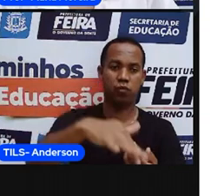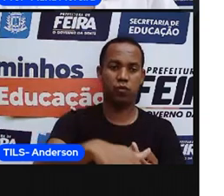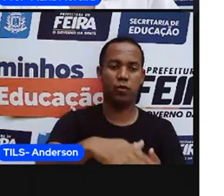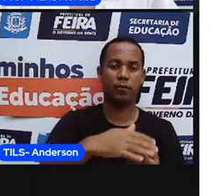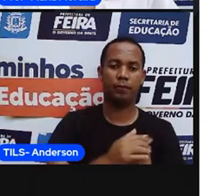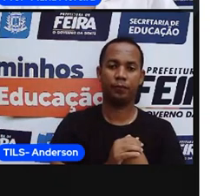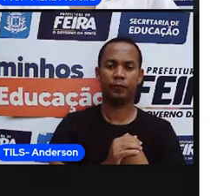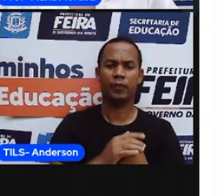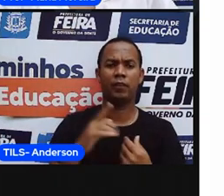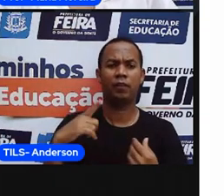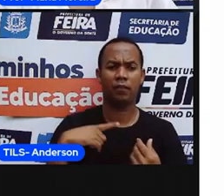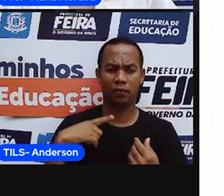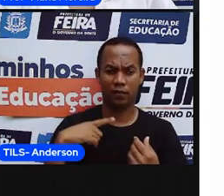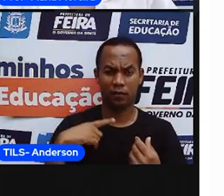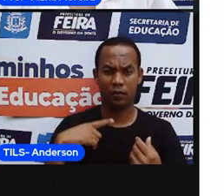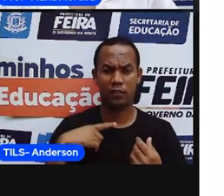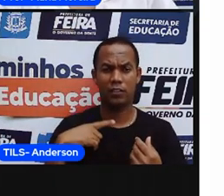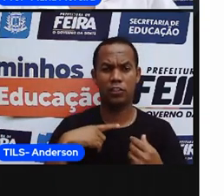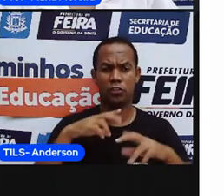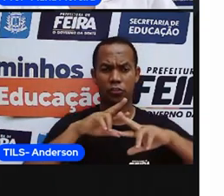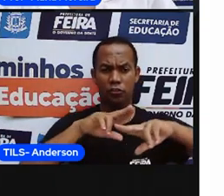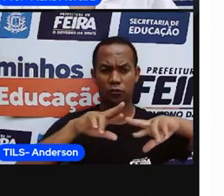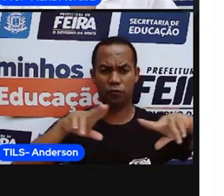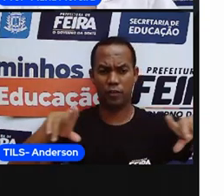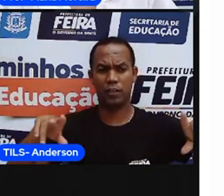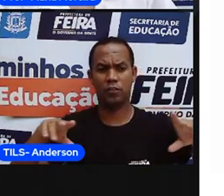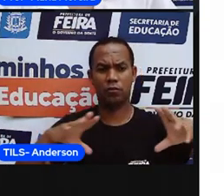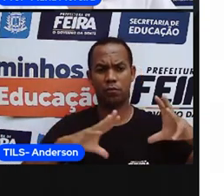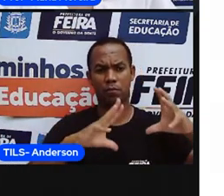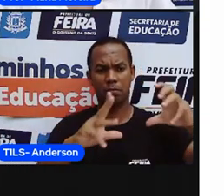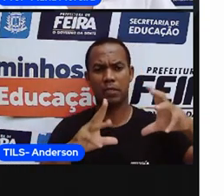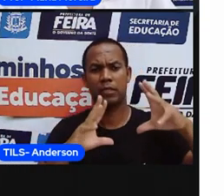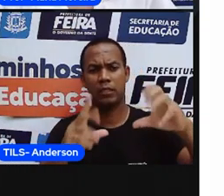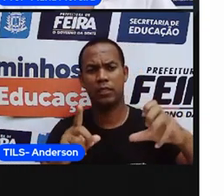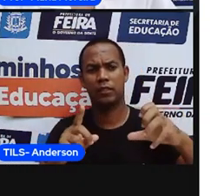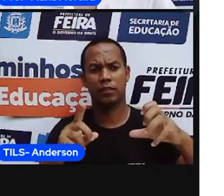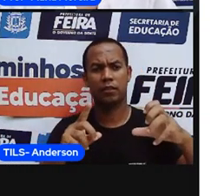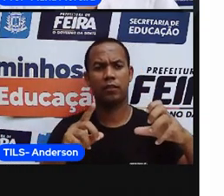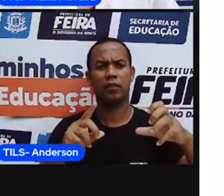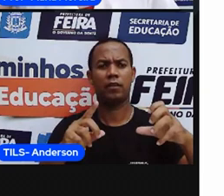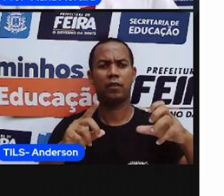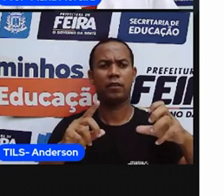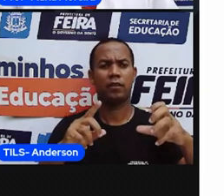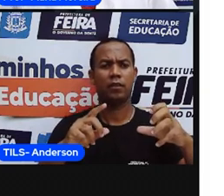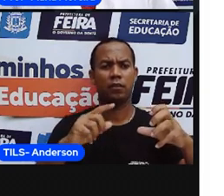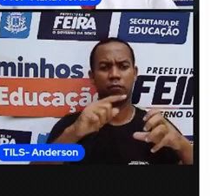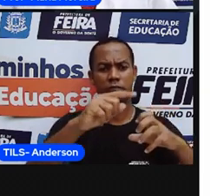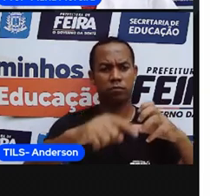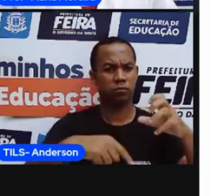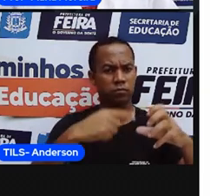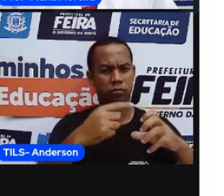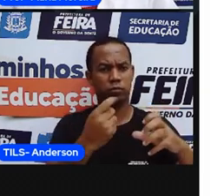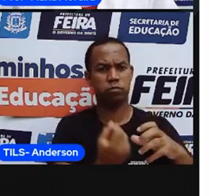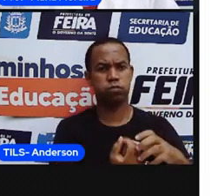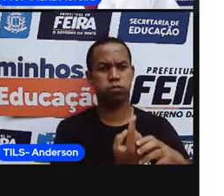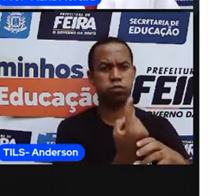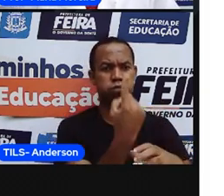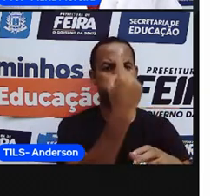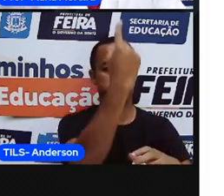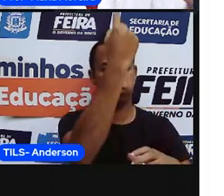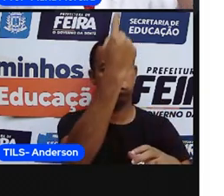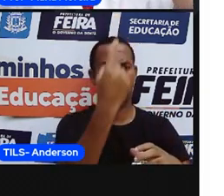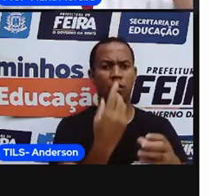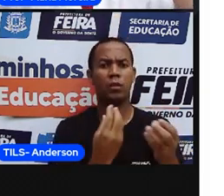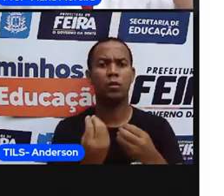Bom, existem corpos celestes. Bom, corpos celestes, que são essas rochas que